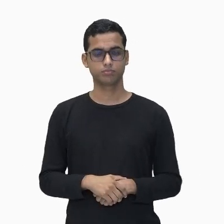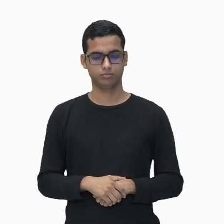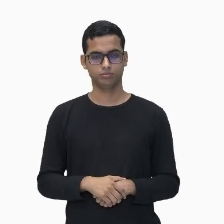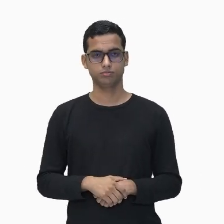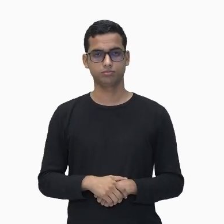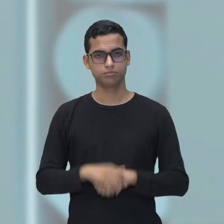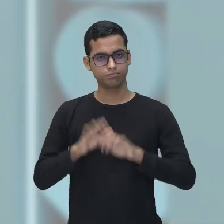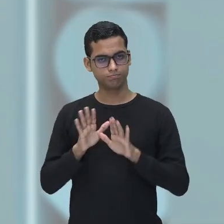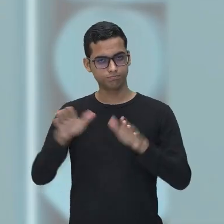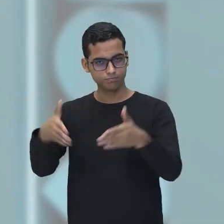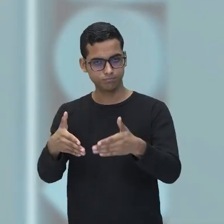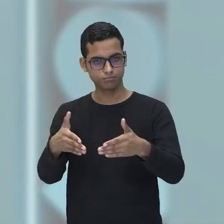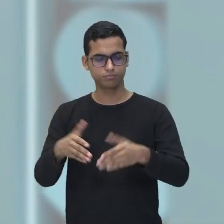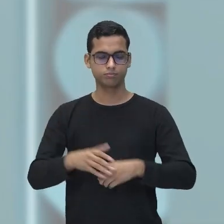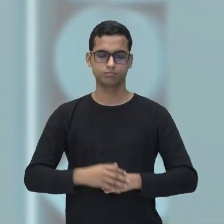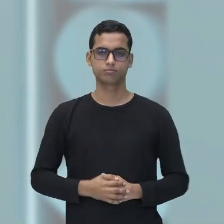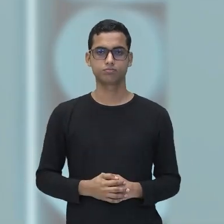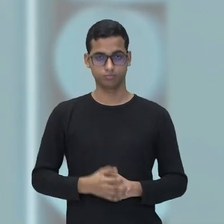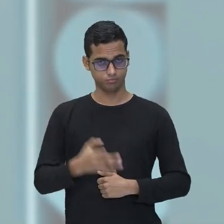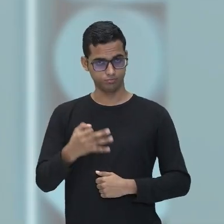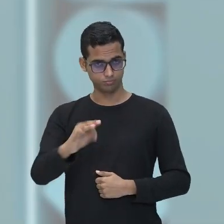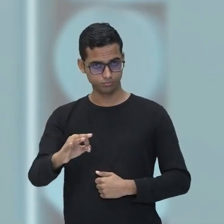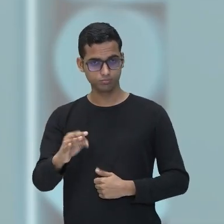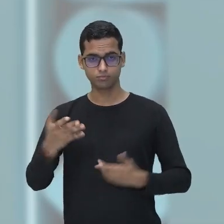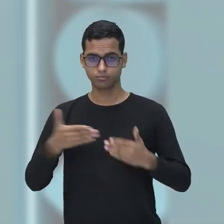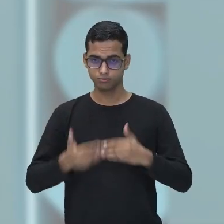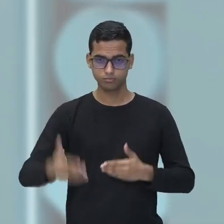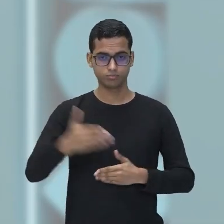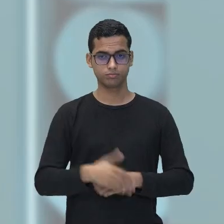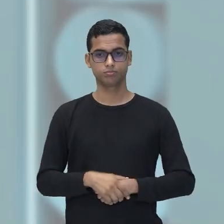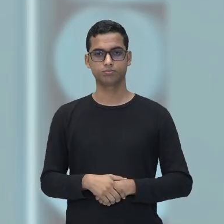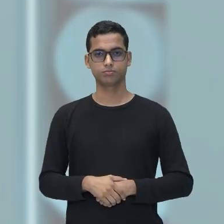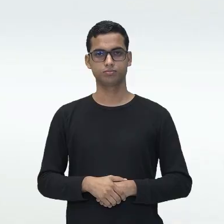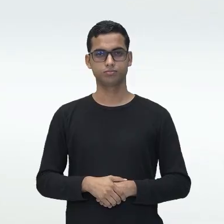enfatizando Portugal, ok? Então vamos começar?